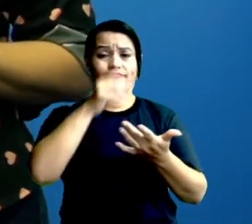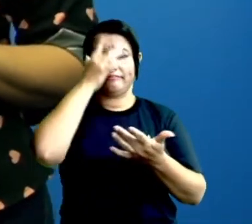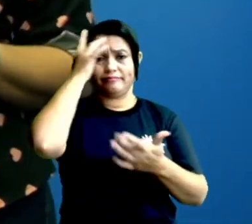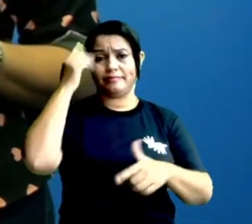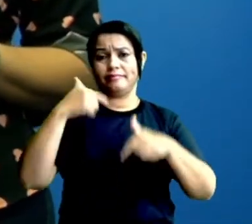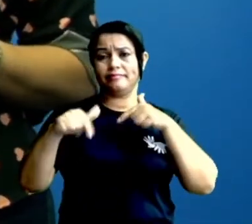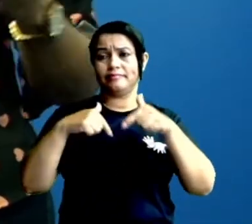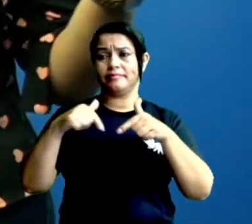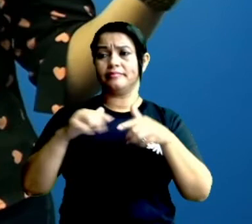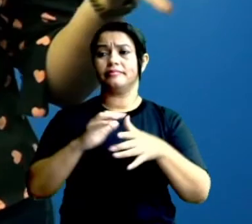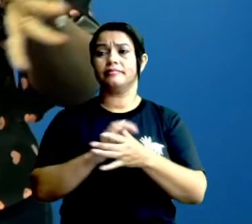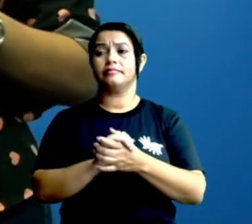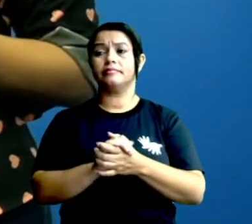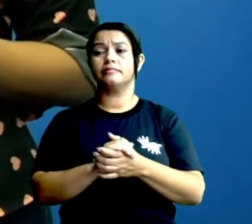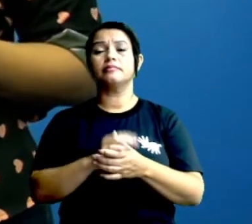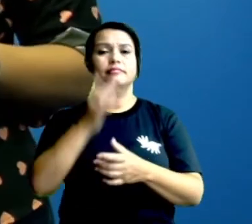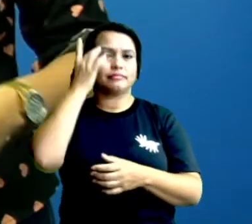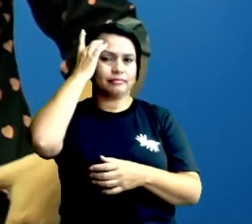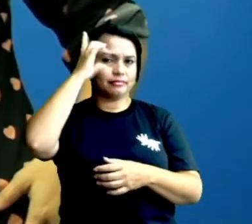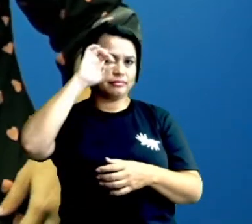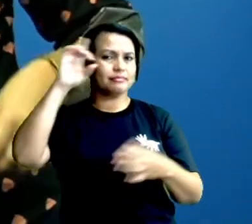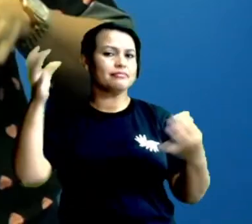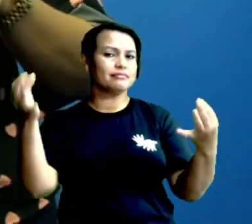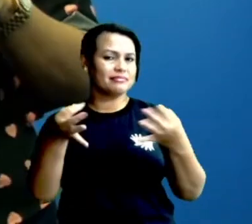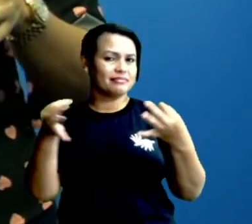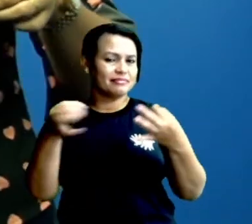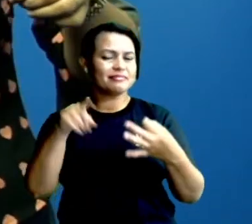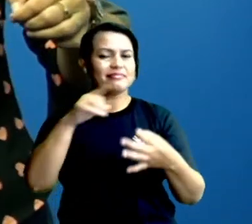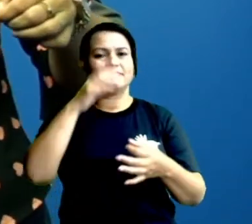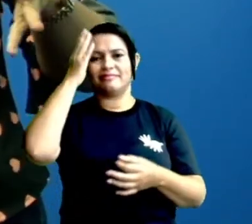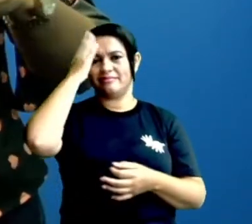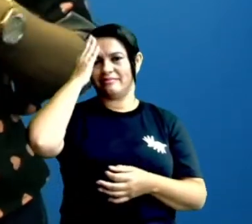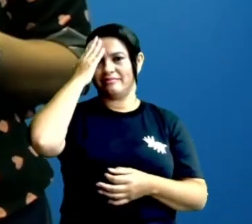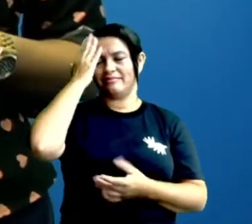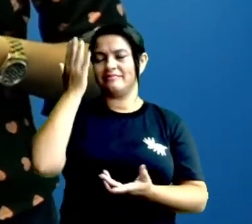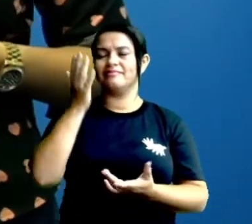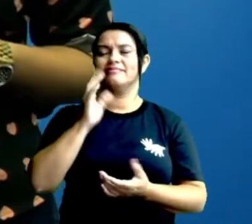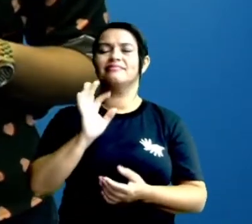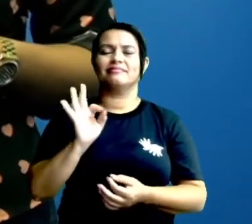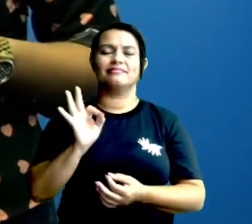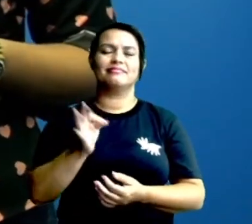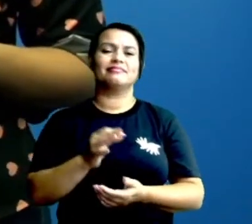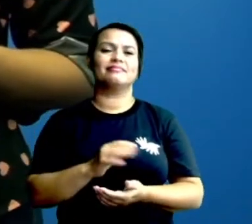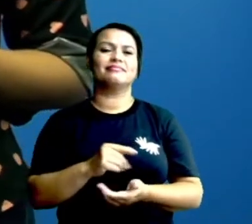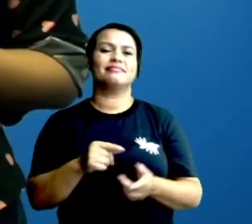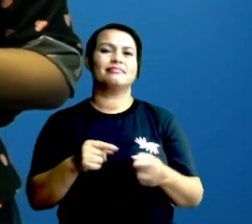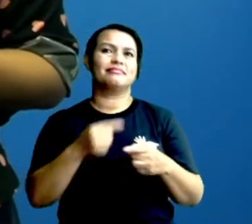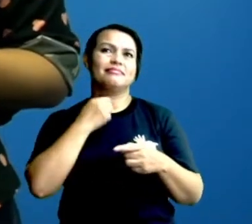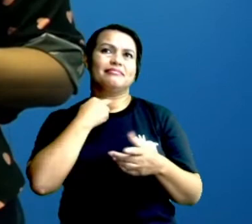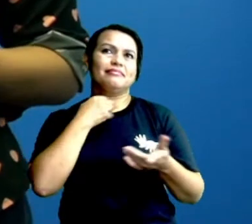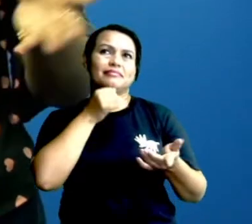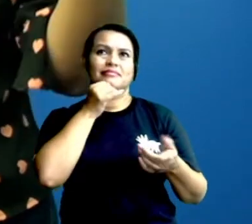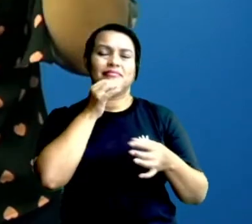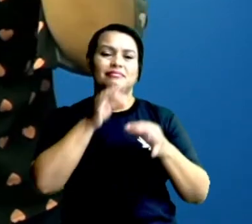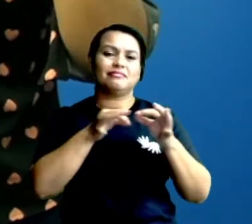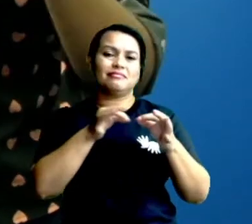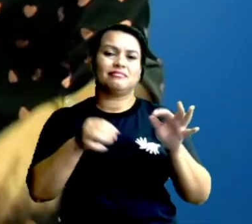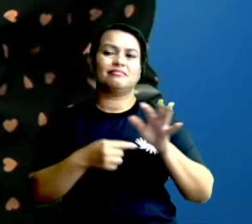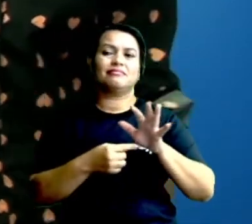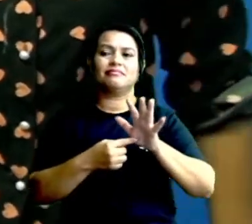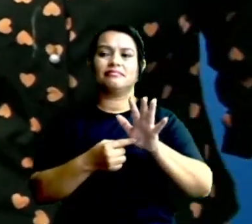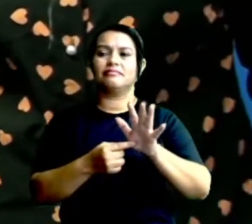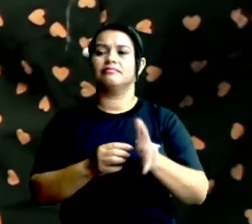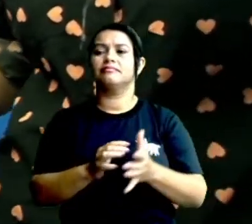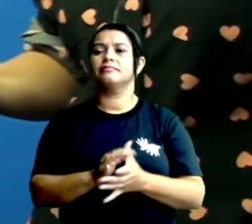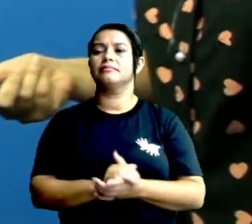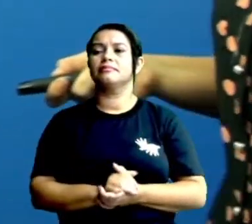trabalhadores, tá? Ou seja, Deus é perfeito, né? Também ninguém ia estar tirando a fitinha e tá mostrando lá, tá vendo?